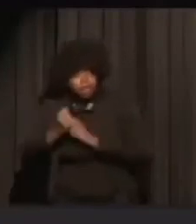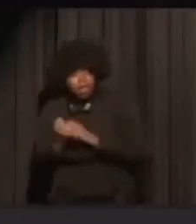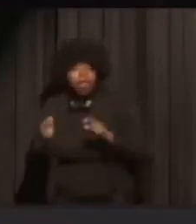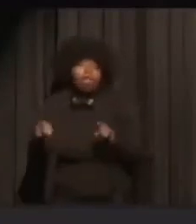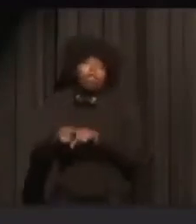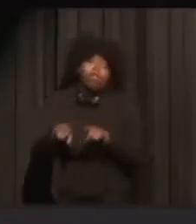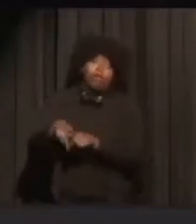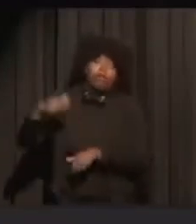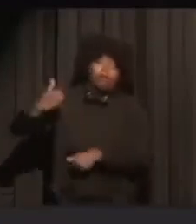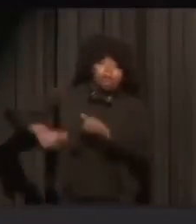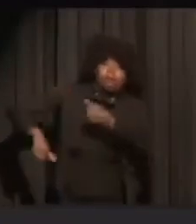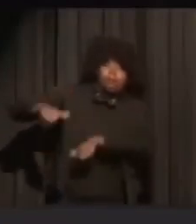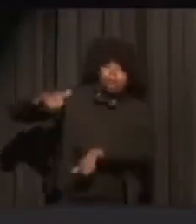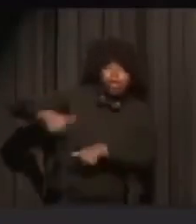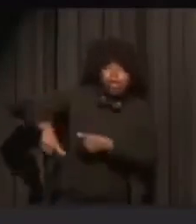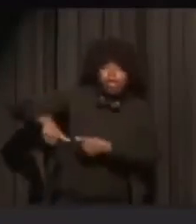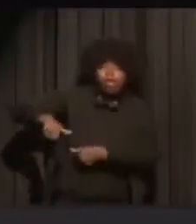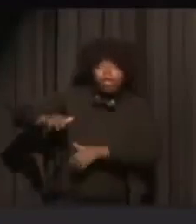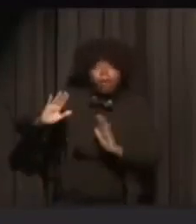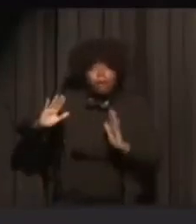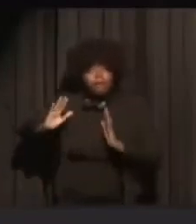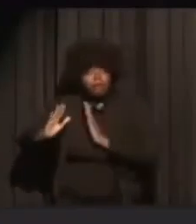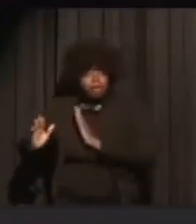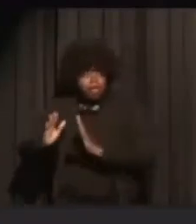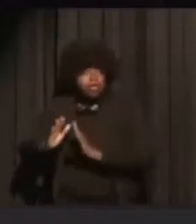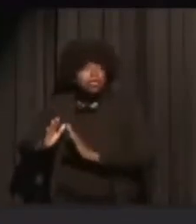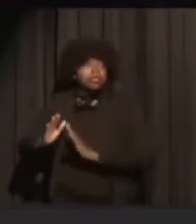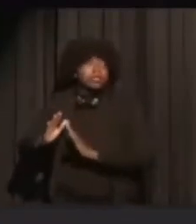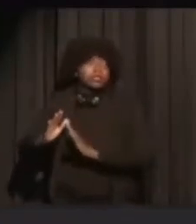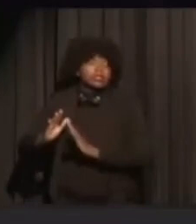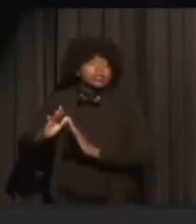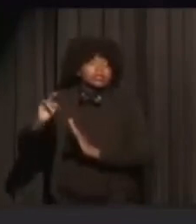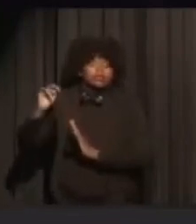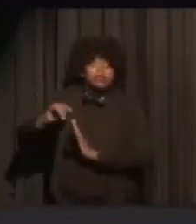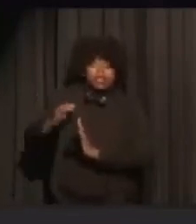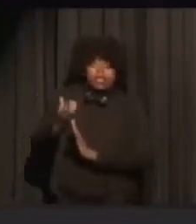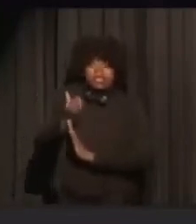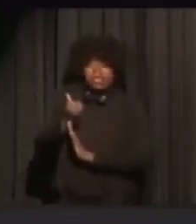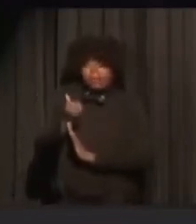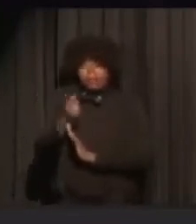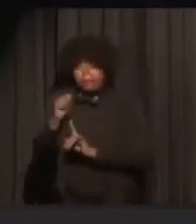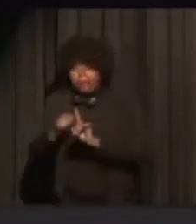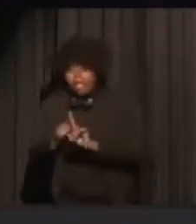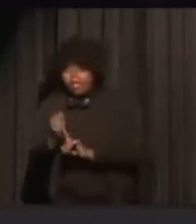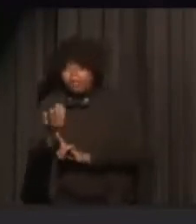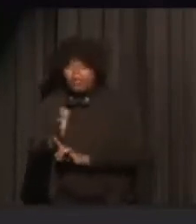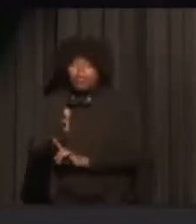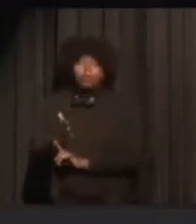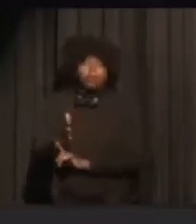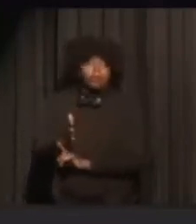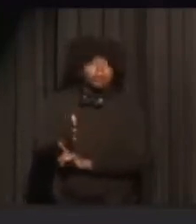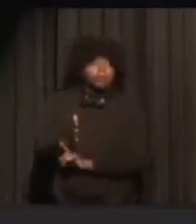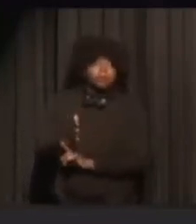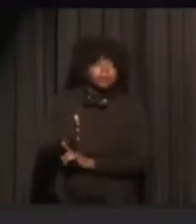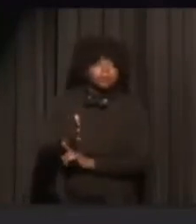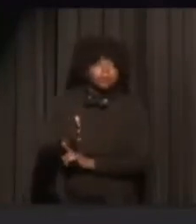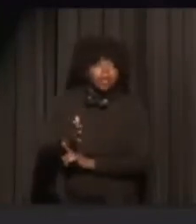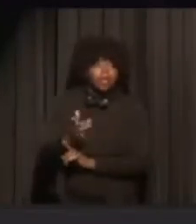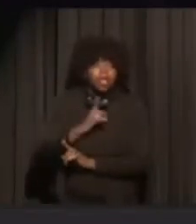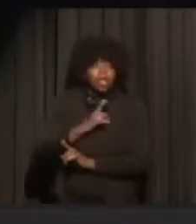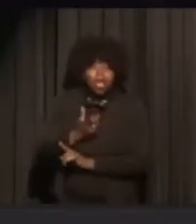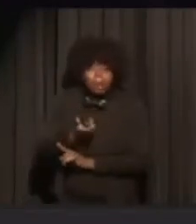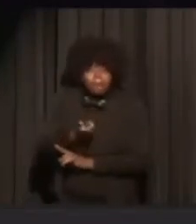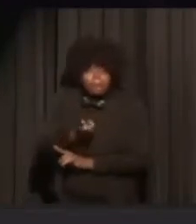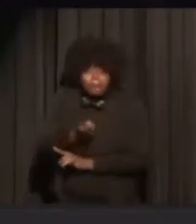avaliação de uma fase exploratória esse período mais 6 meses menos 6 meses faz realmente